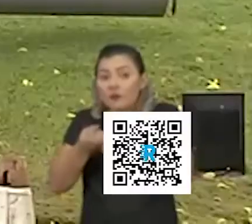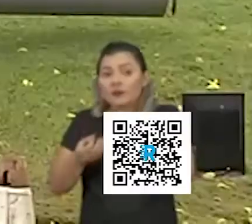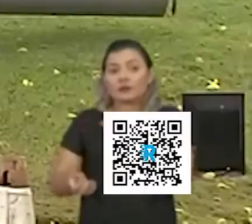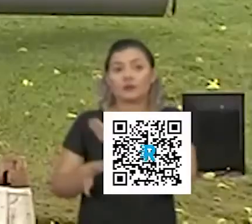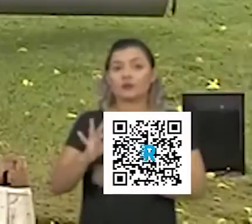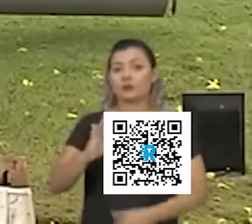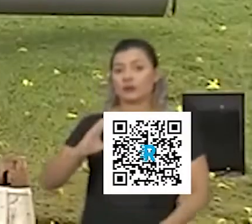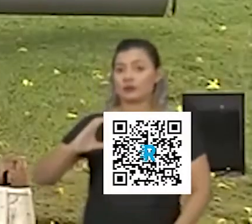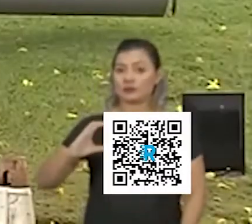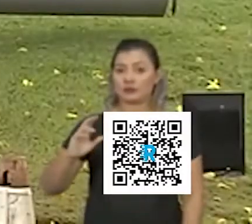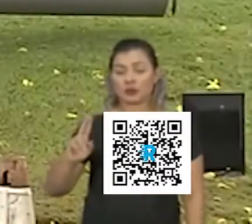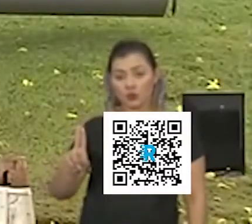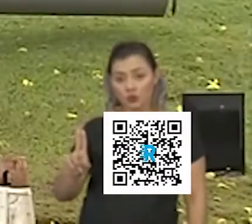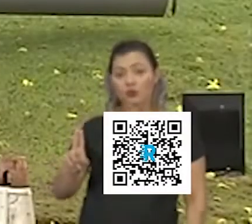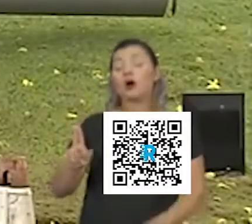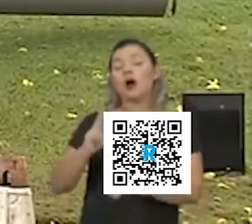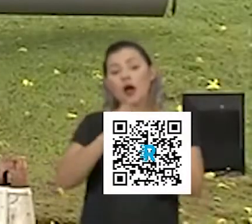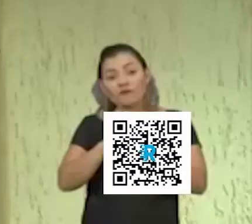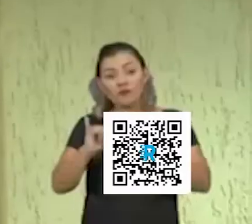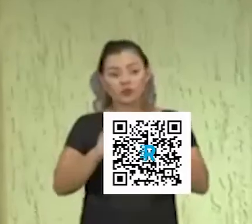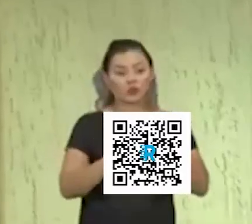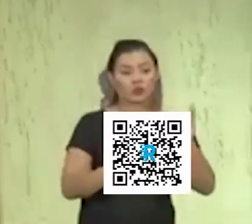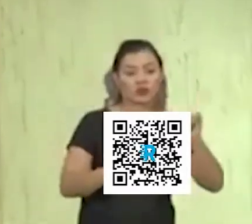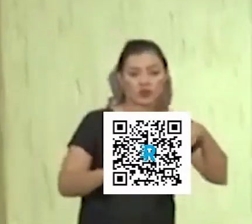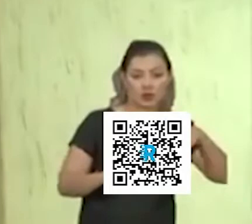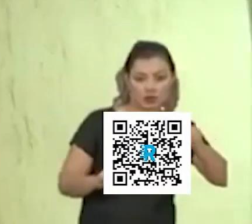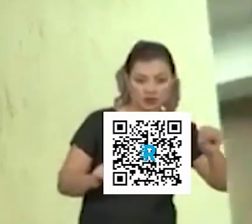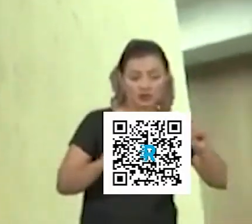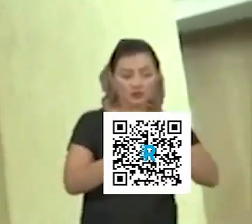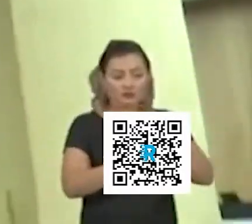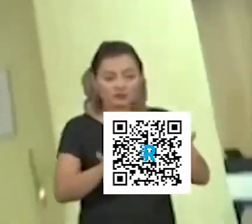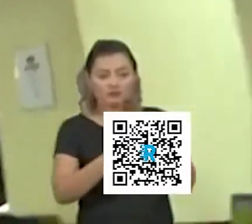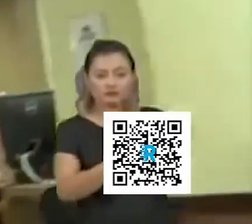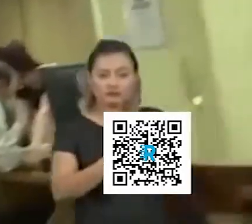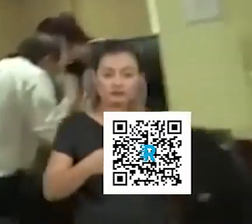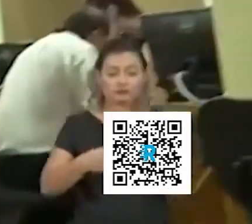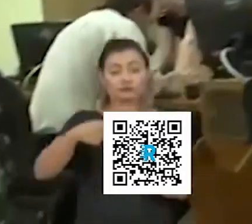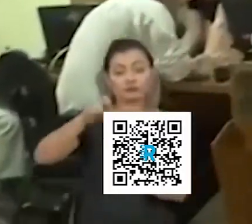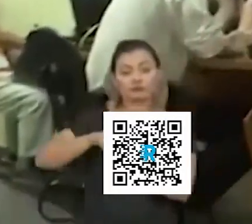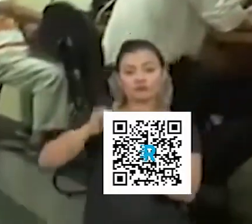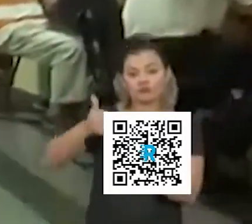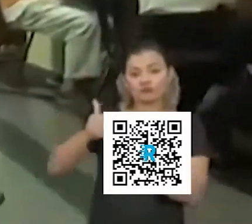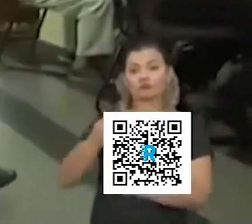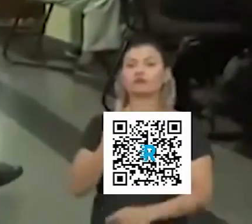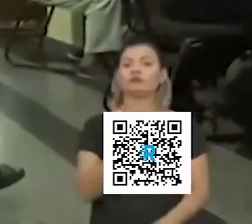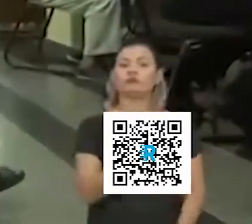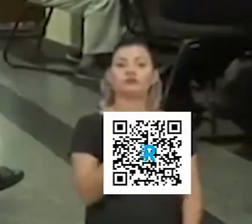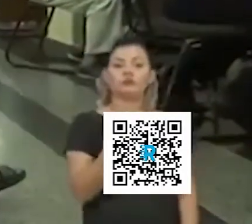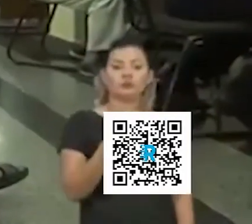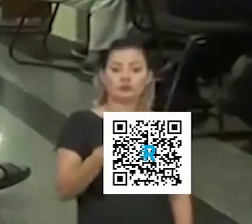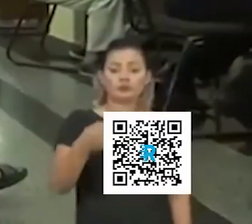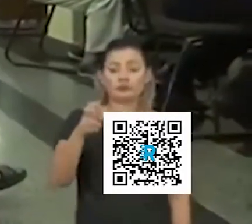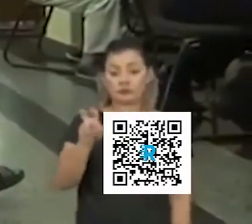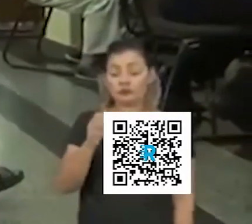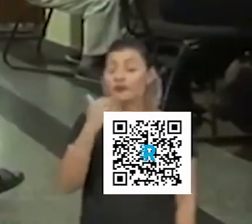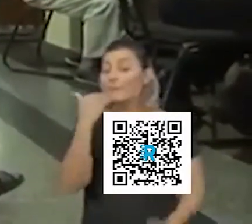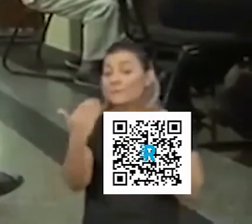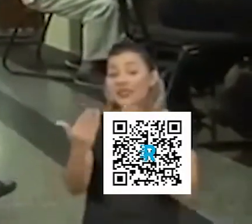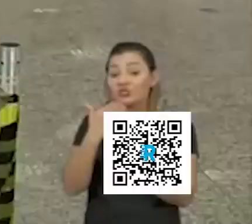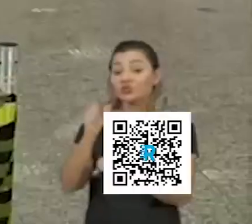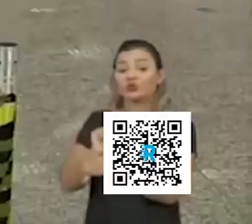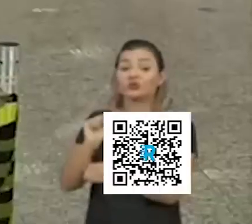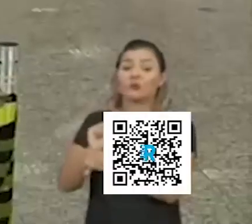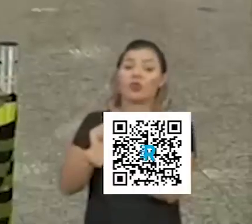União, coletados junto ao INSS, em janeiro havia 475 mil pedidos de concessão